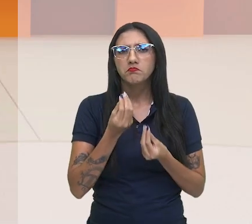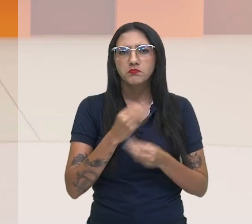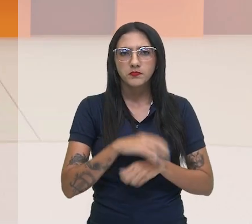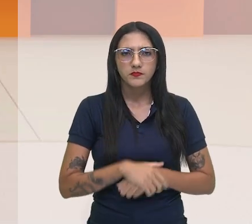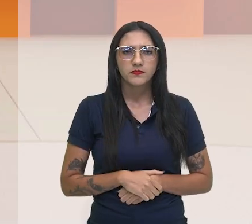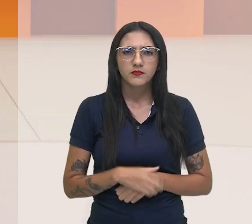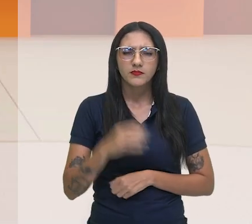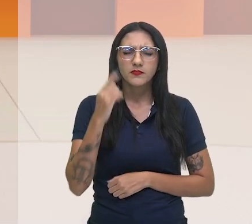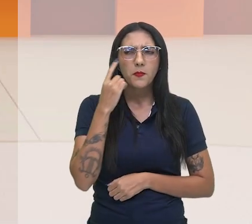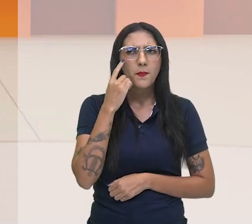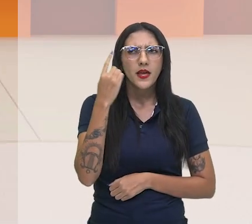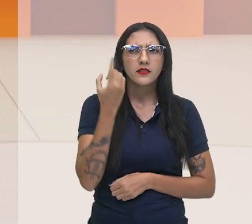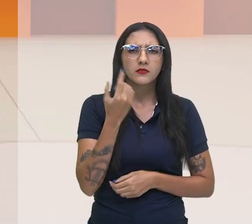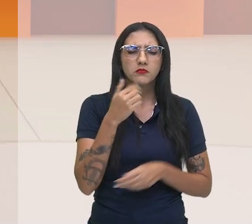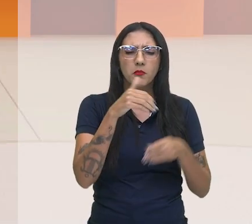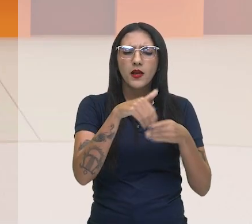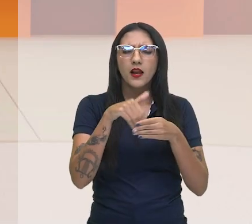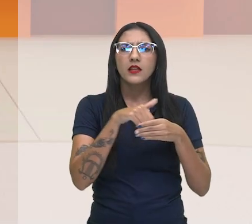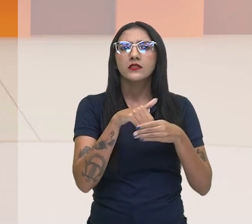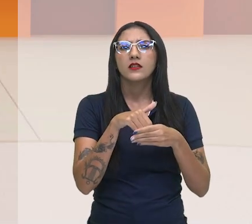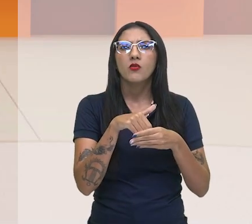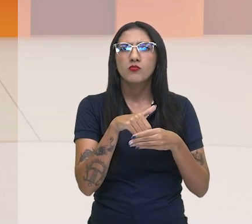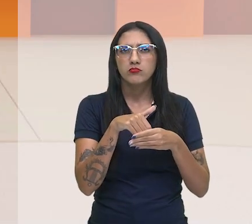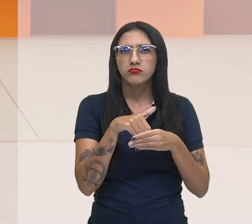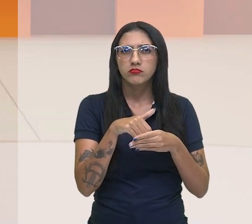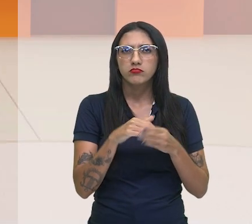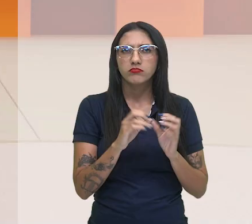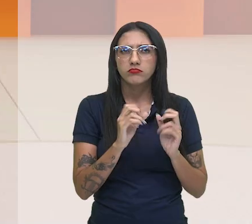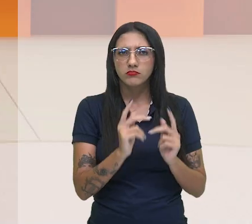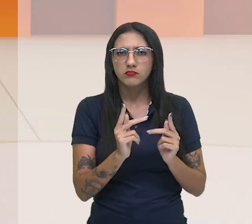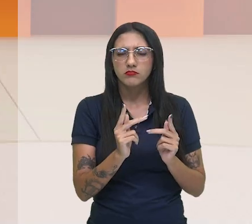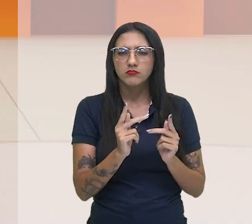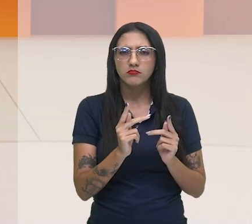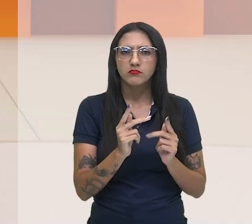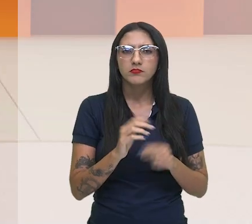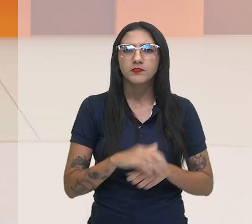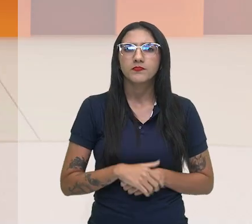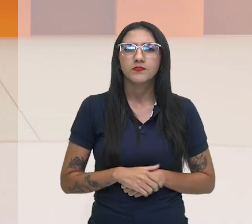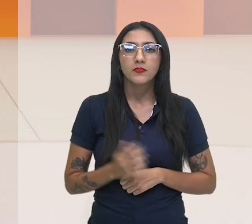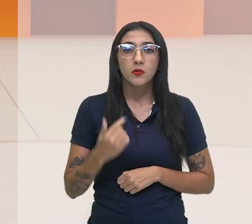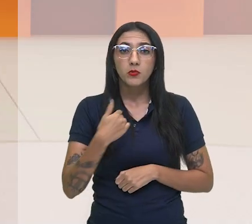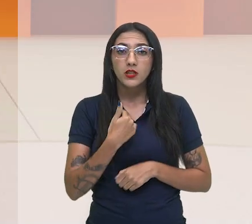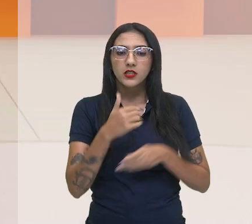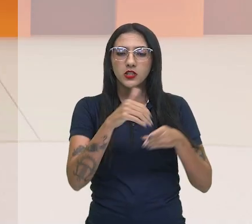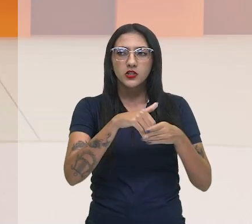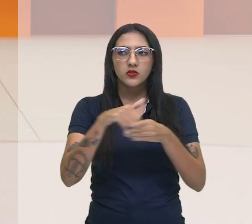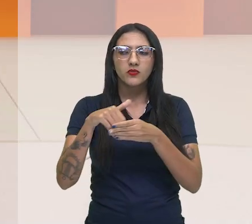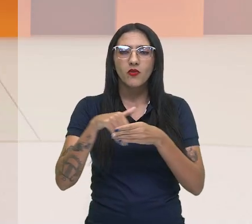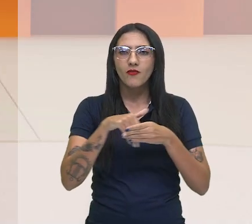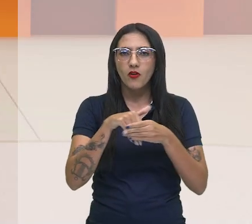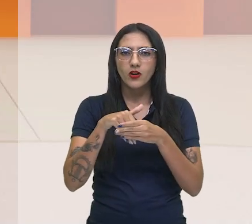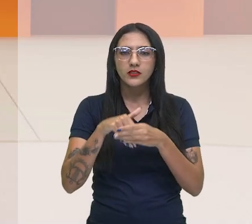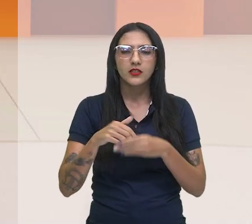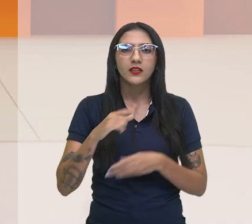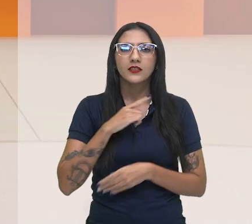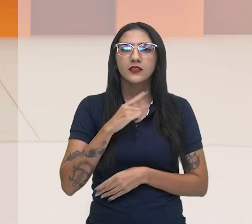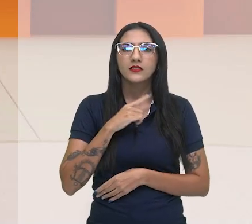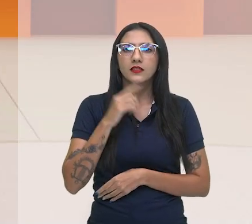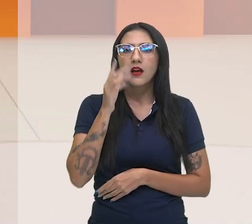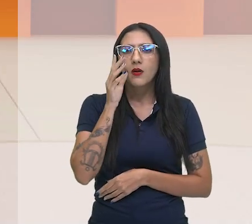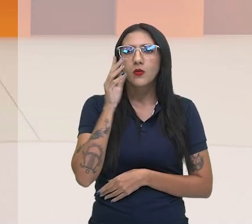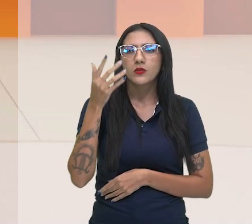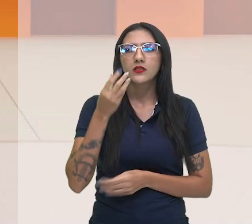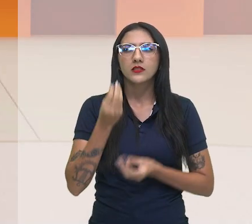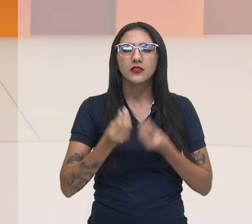Pense numa eleição. Pronto. Quando votamos, nós estamos o quê? Dando